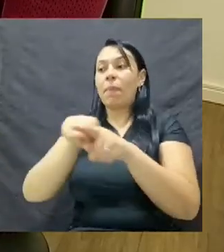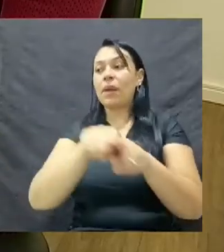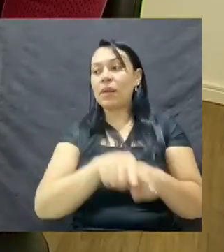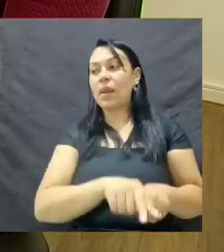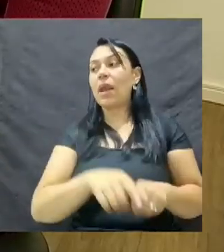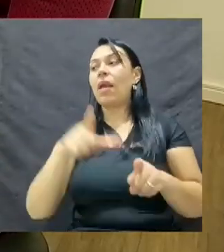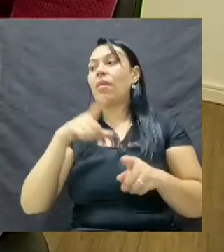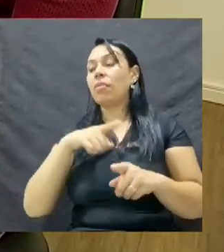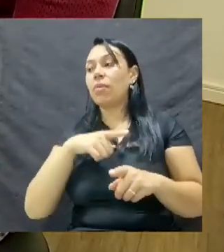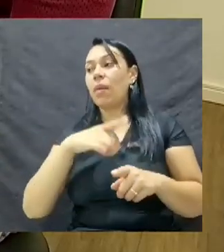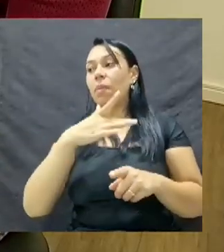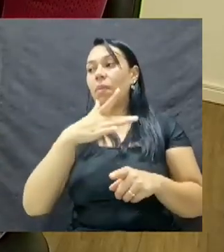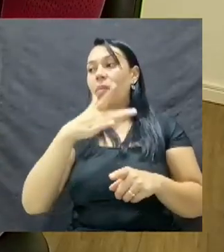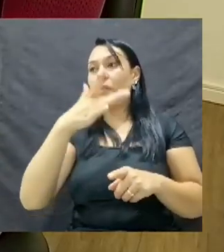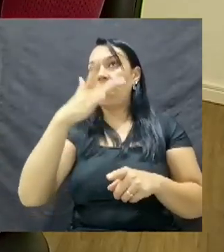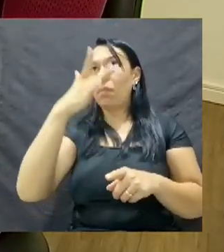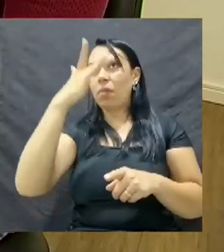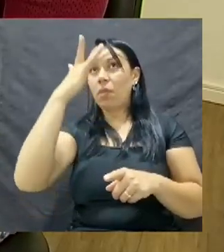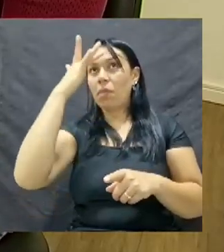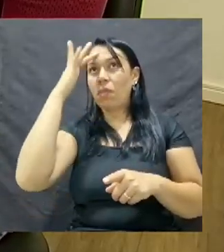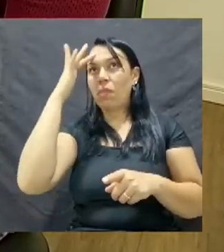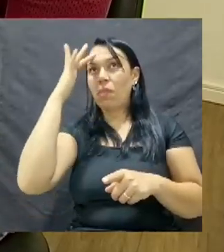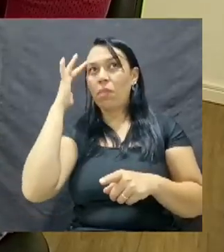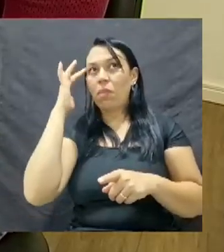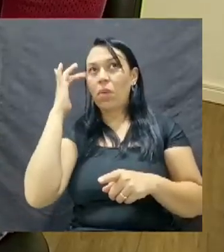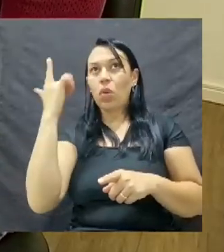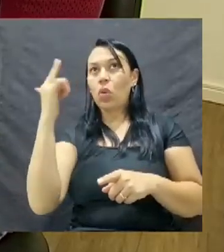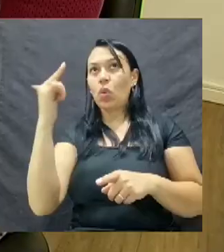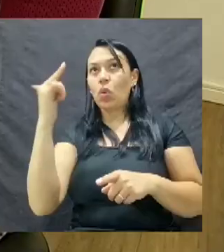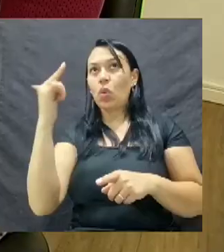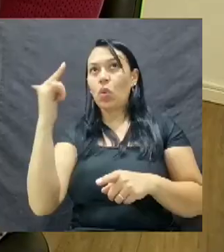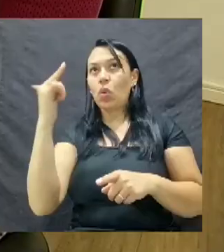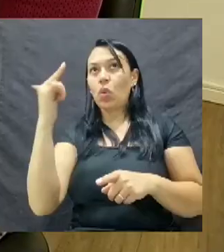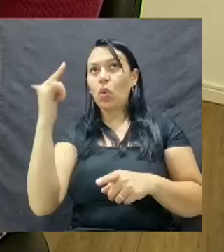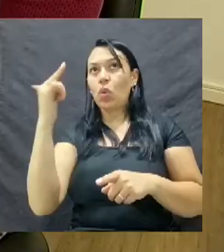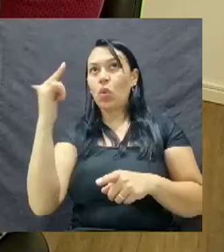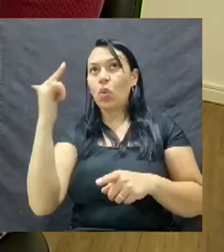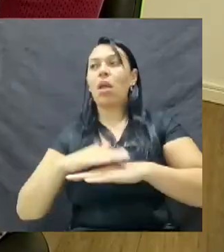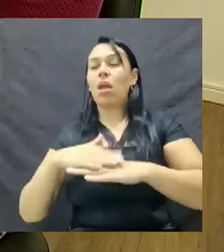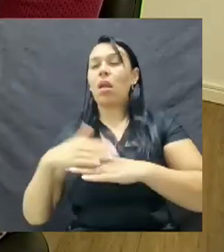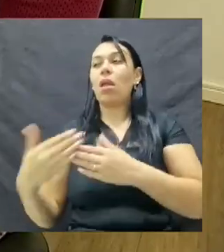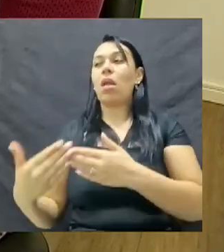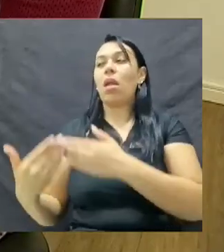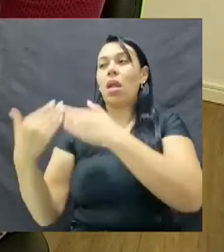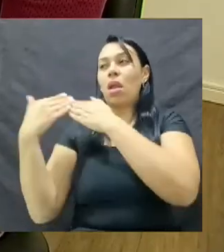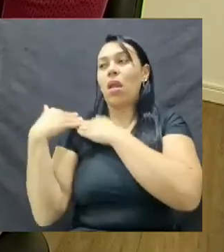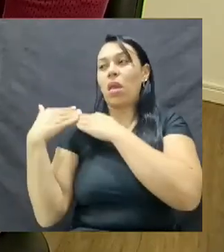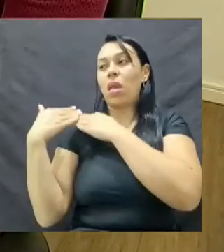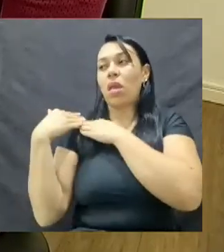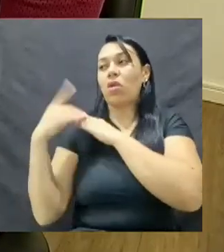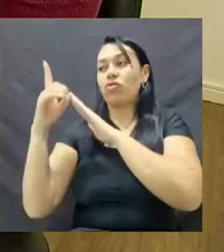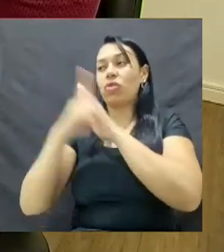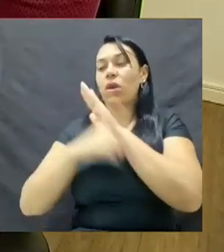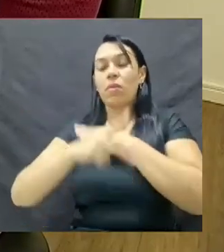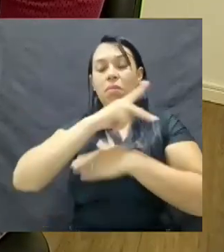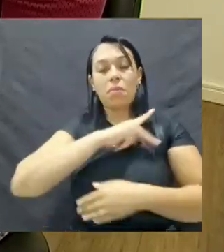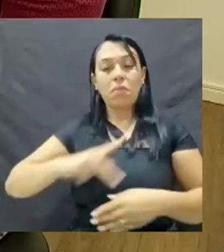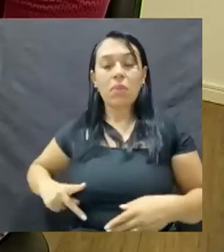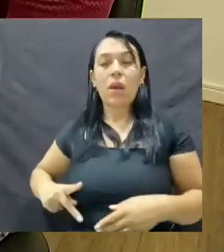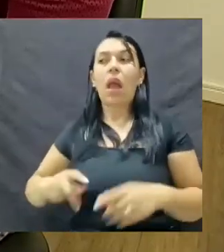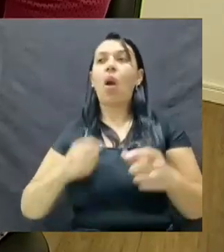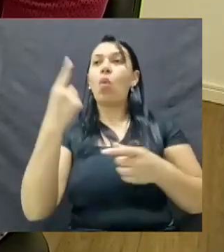Rafa, à diretoria geral, são autônomos e têm uma responsabilidade direta com a presidência. Alguns deles são